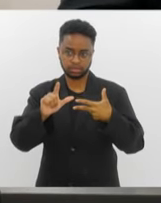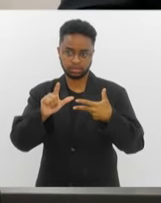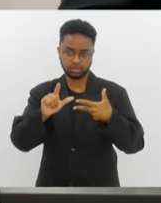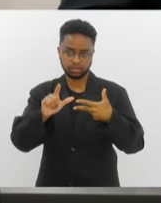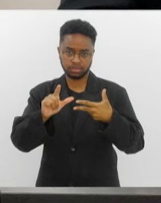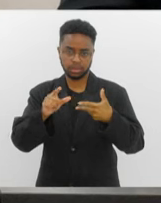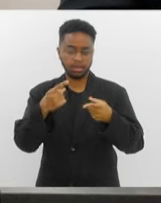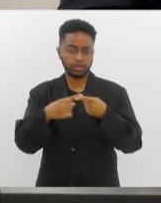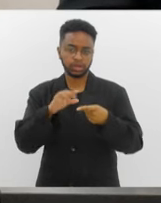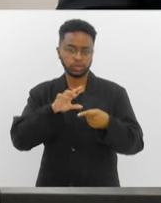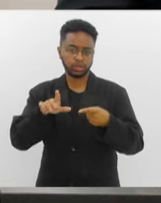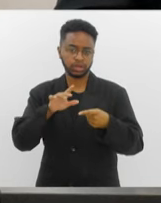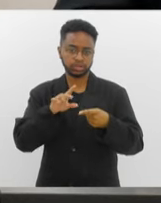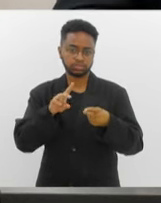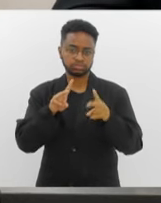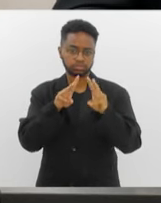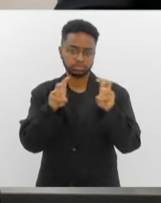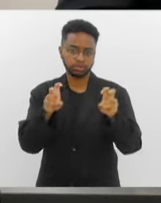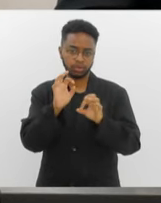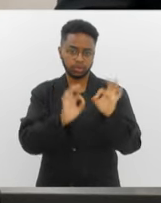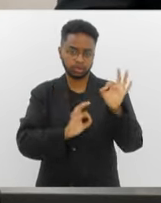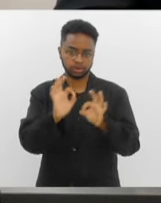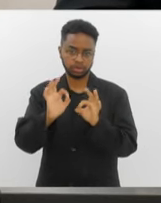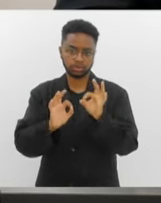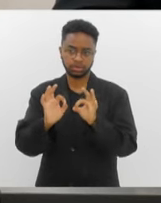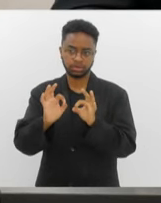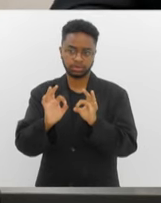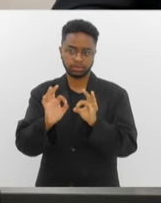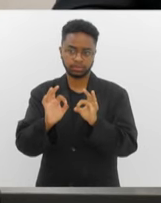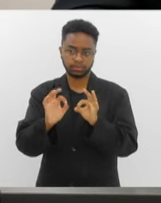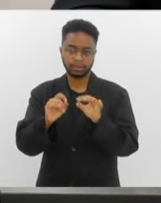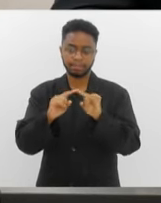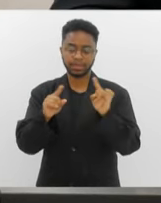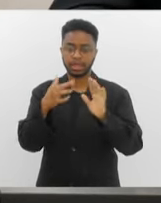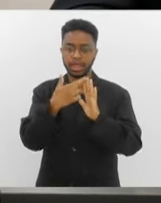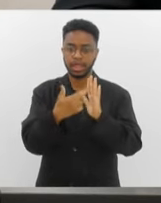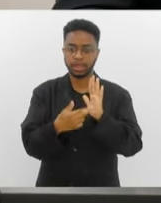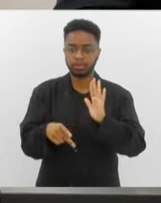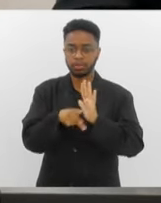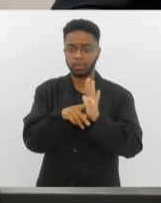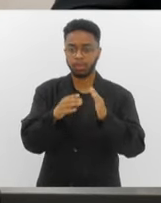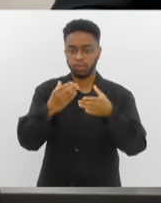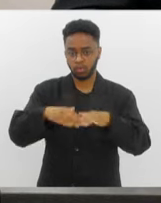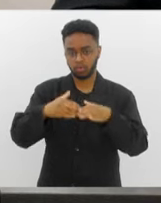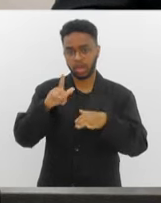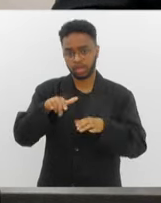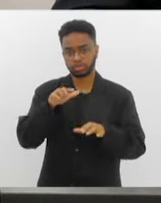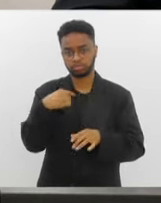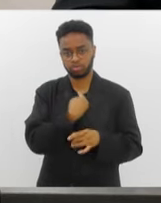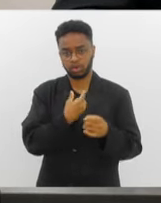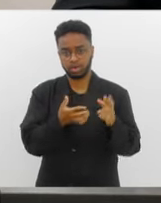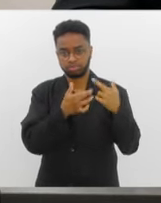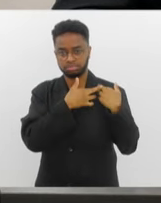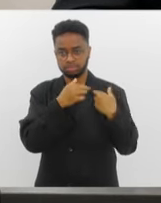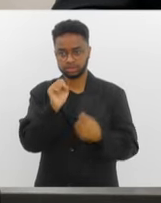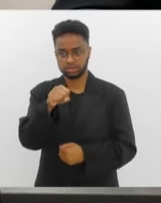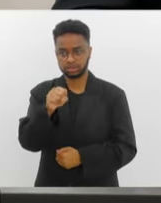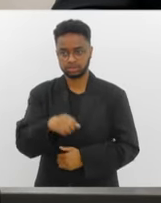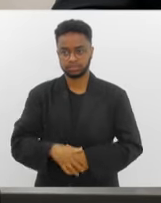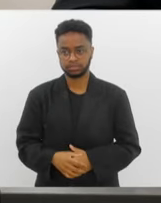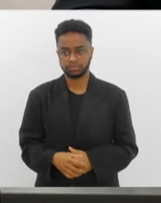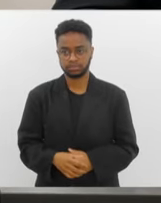de organização de cargos, trata de regramento para concurso público, que nos cabe perfeitamente.